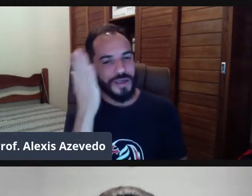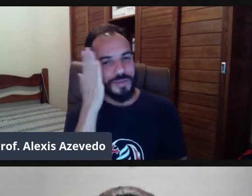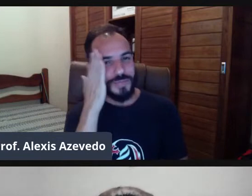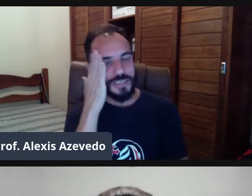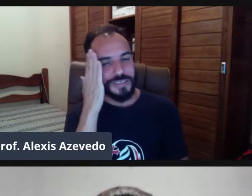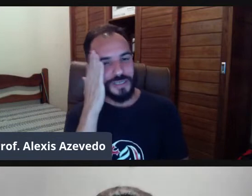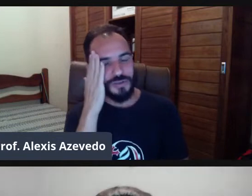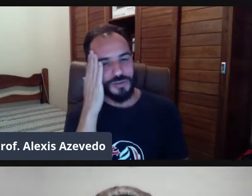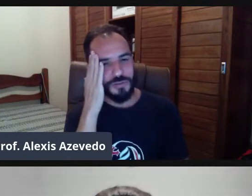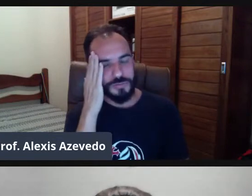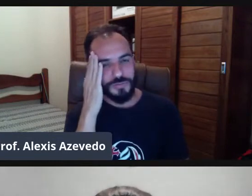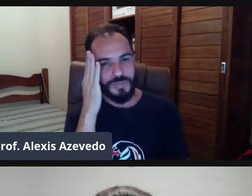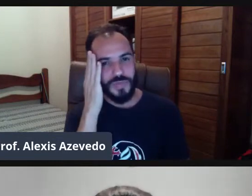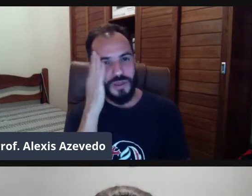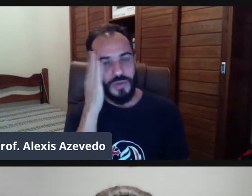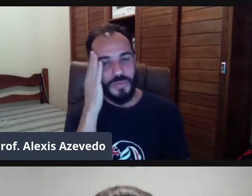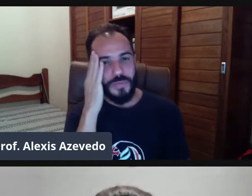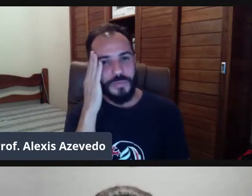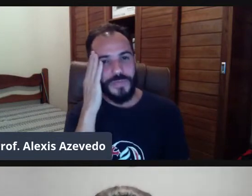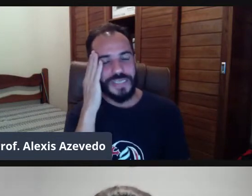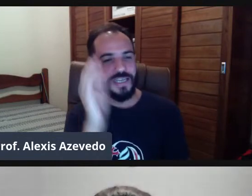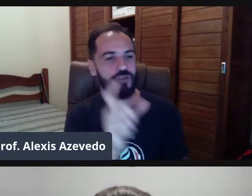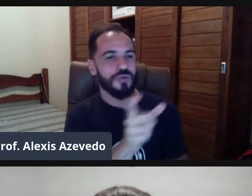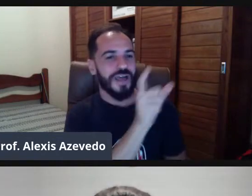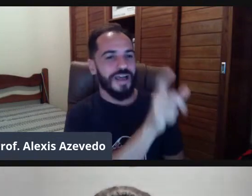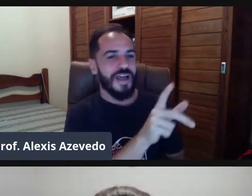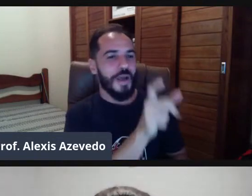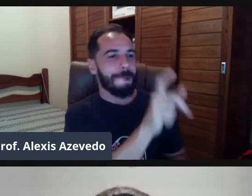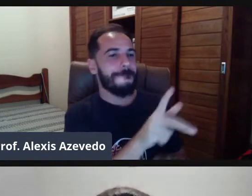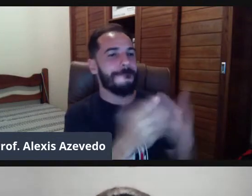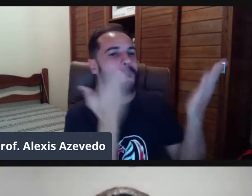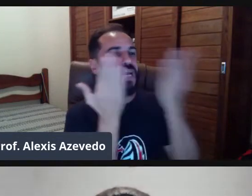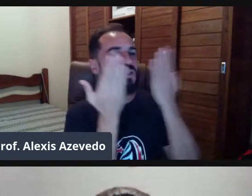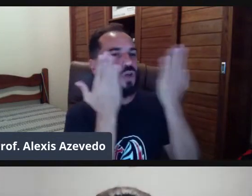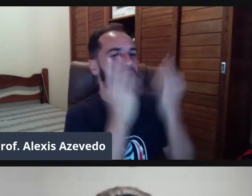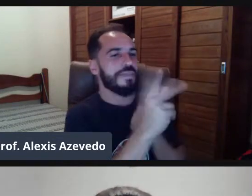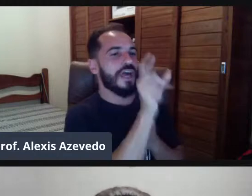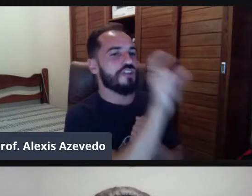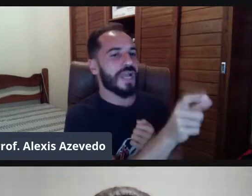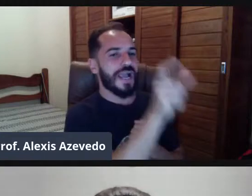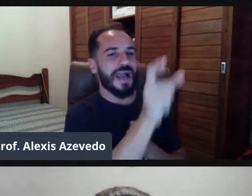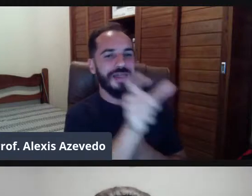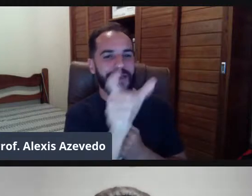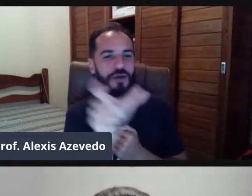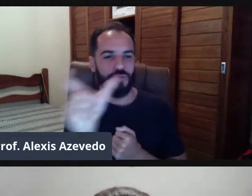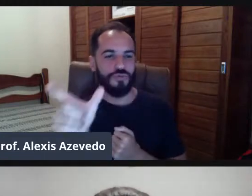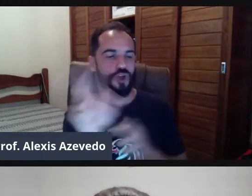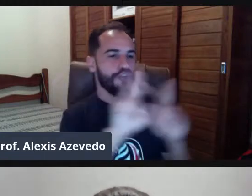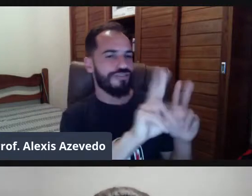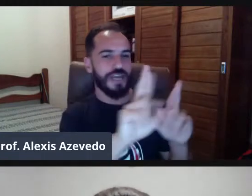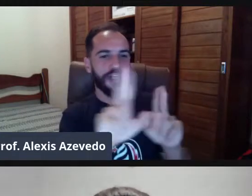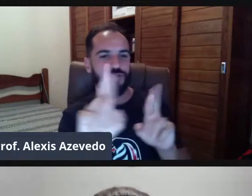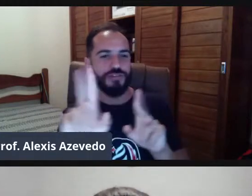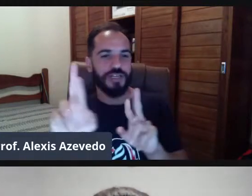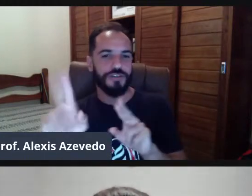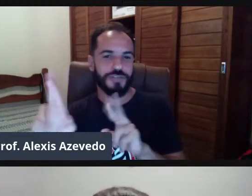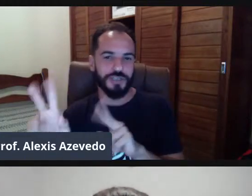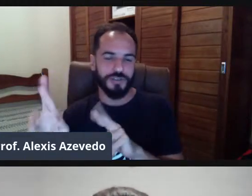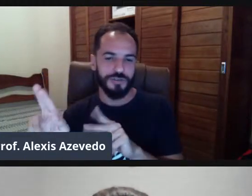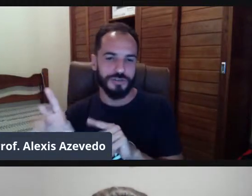na particularidade de cada pessoa, né? Na essência de cada um, e é